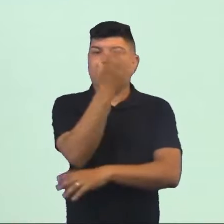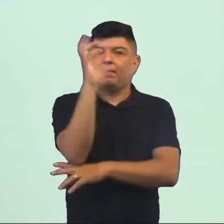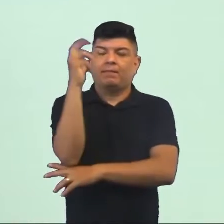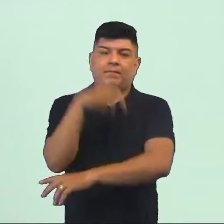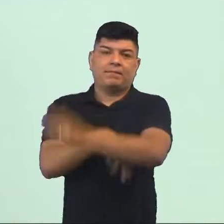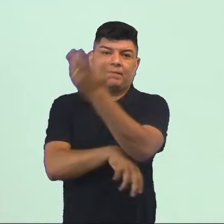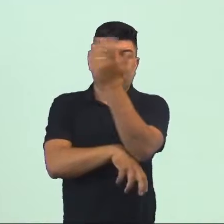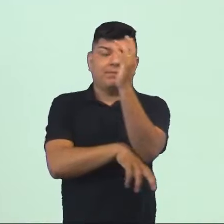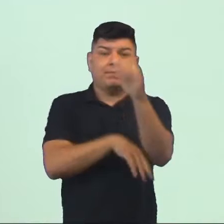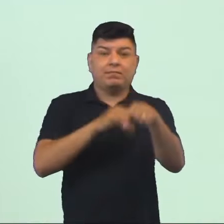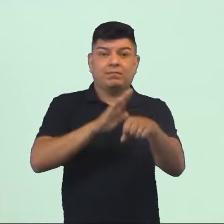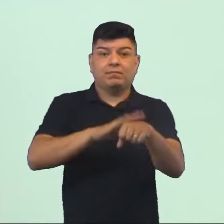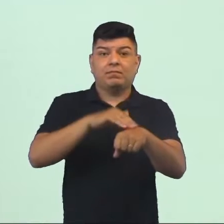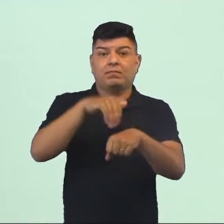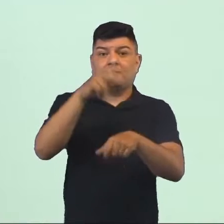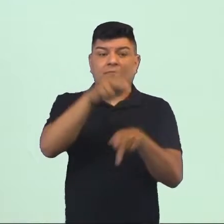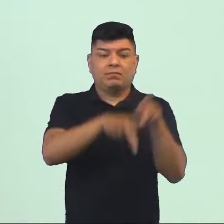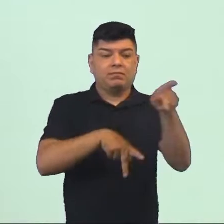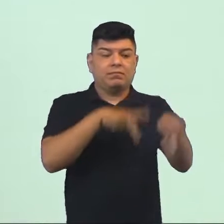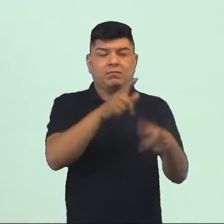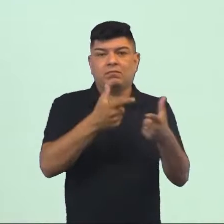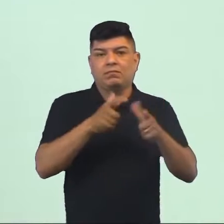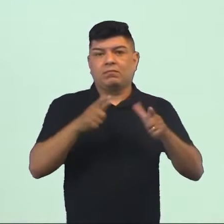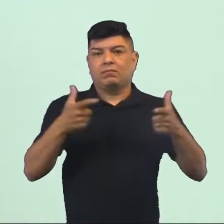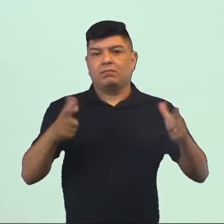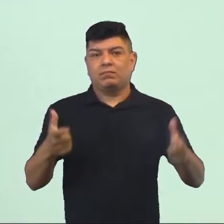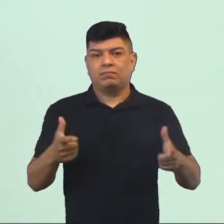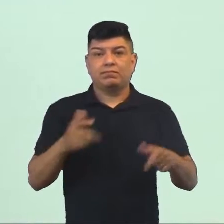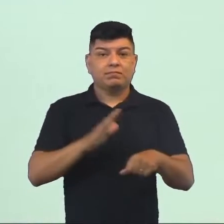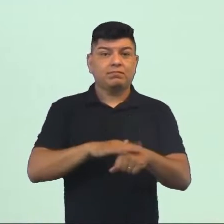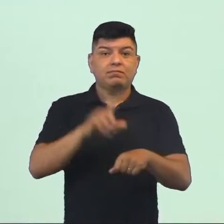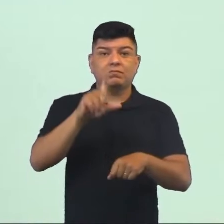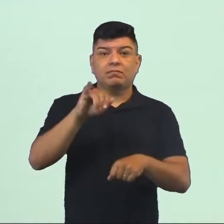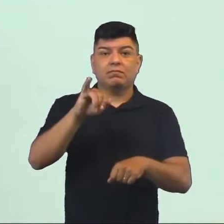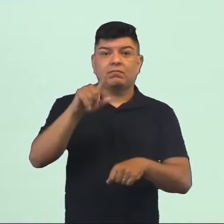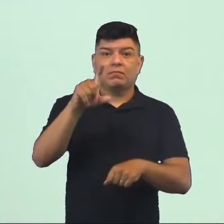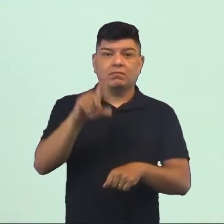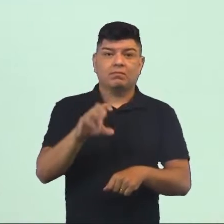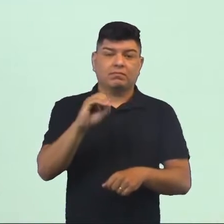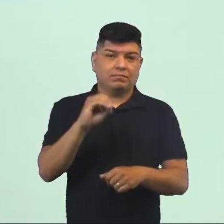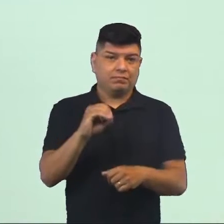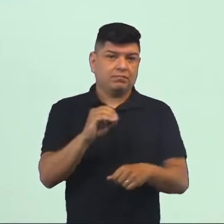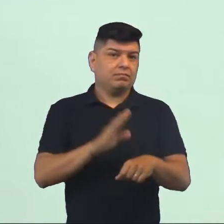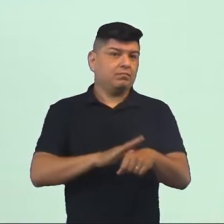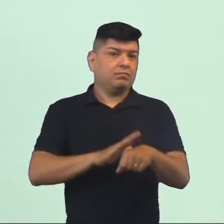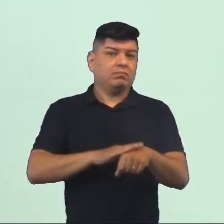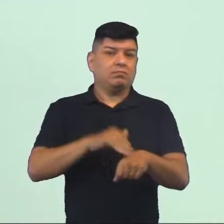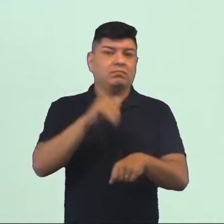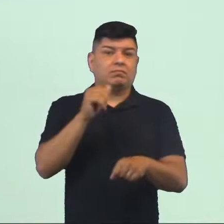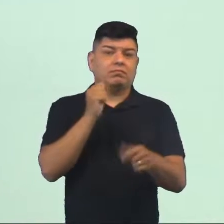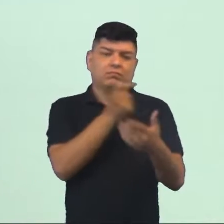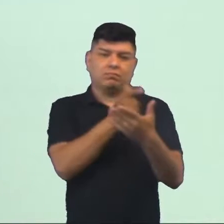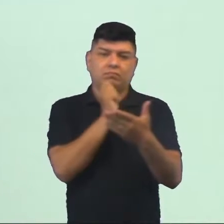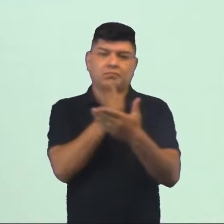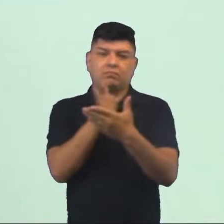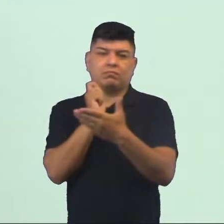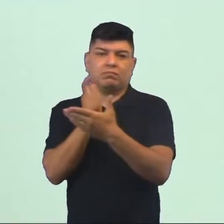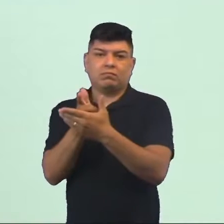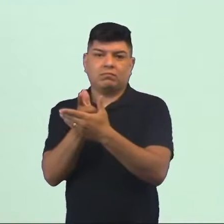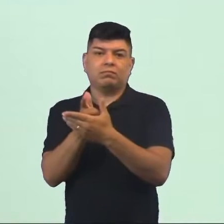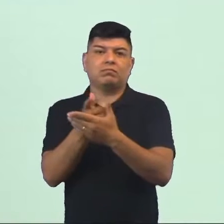Quanto mais a população aumenta, maior a produção de lixo. Quanto mais a população aumenta, maior o consumo